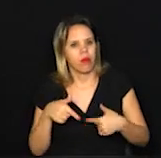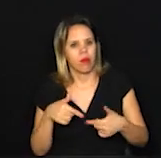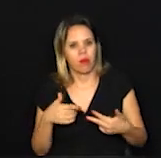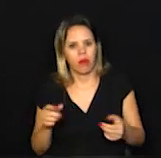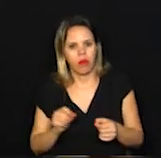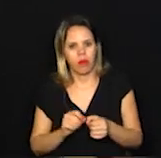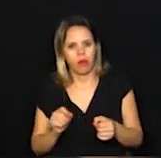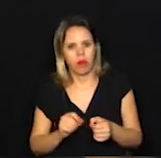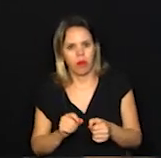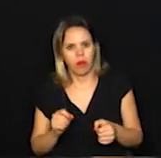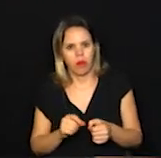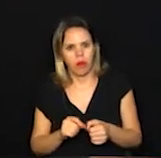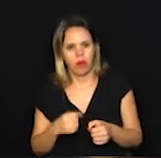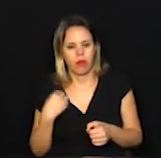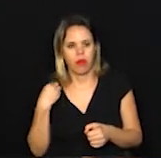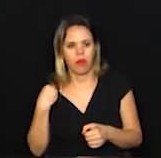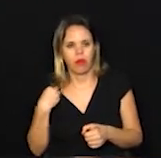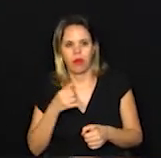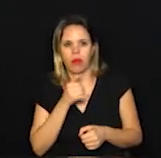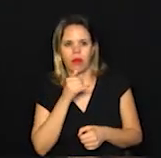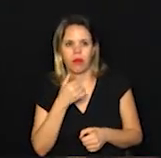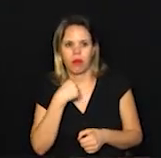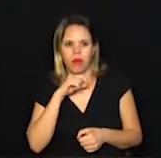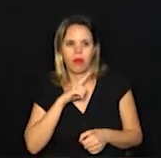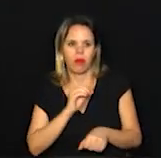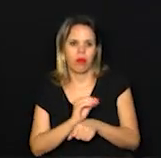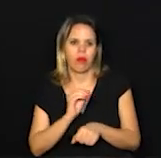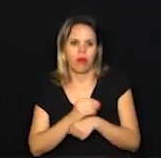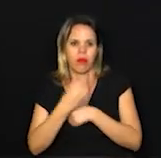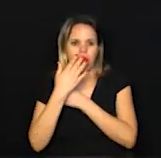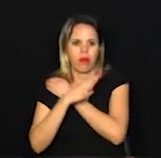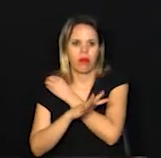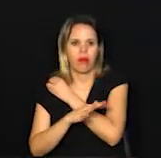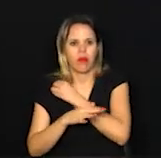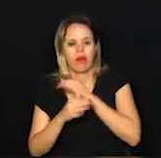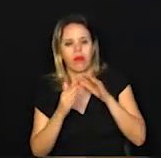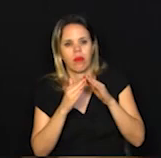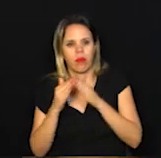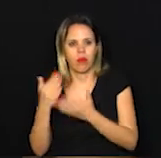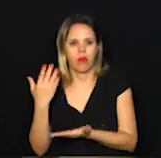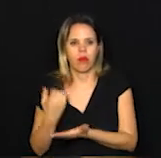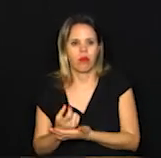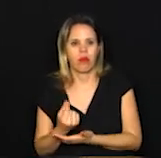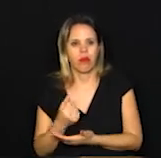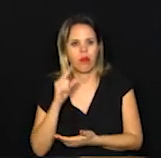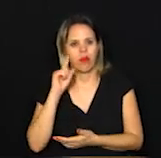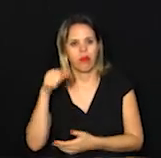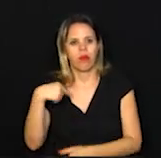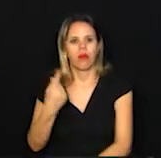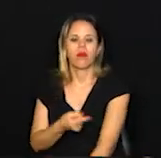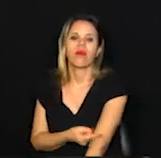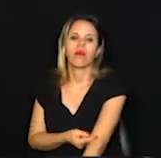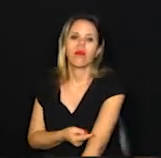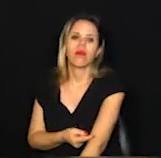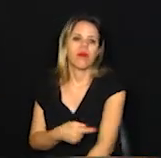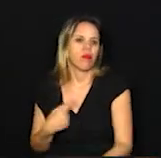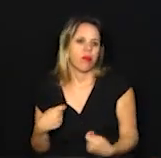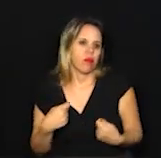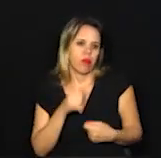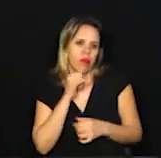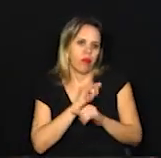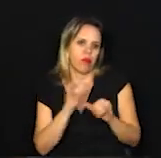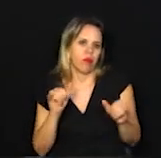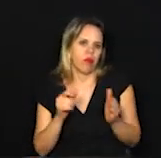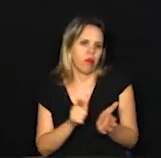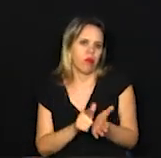que façamos. Se a mãe toma conta das crianças da vizinha, recebe um trocado no dia seguinte, não precisa